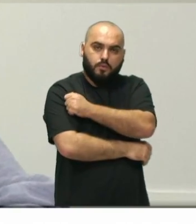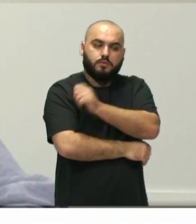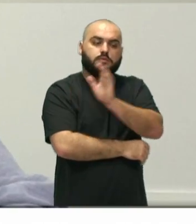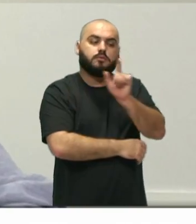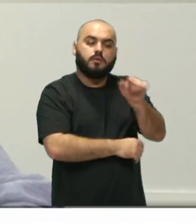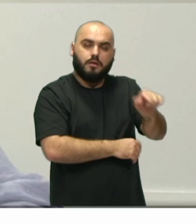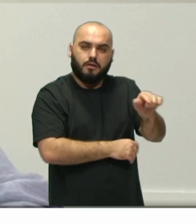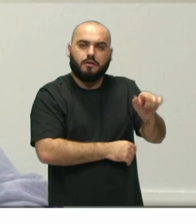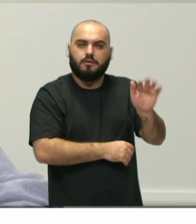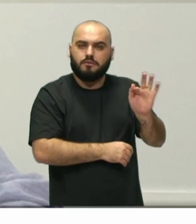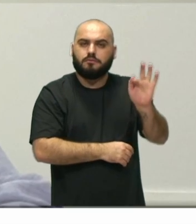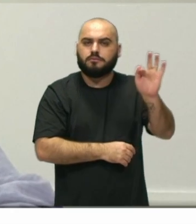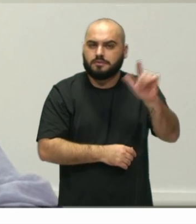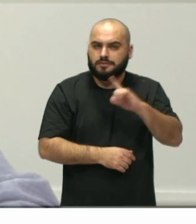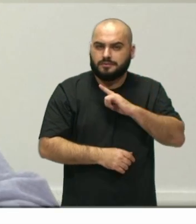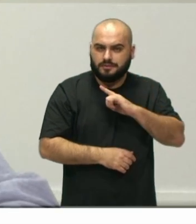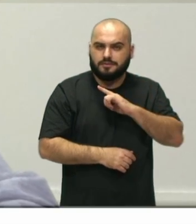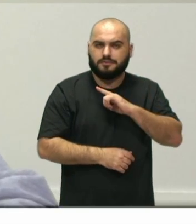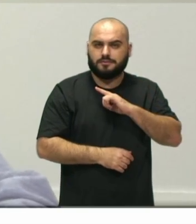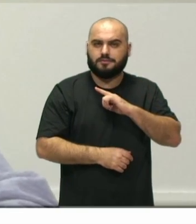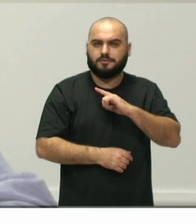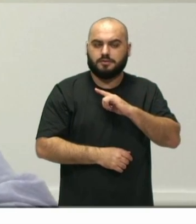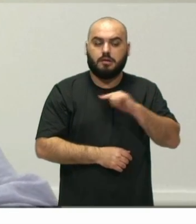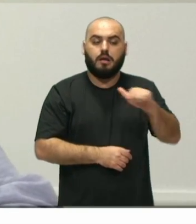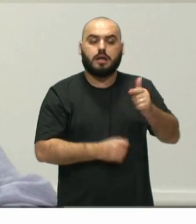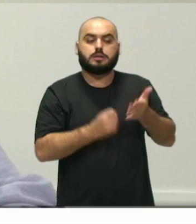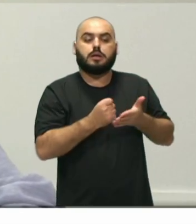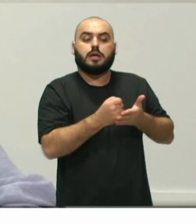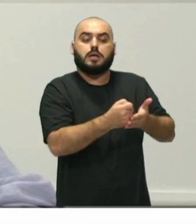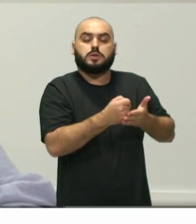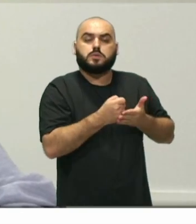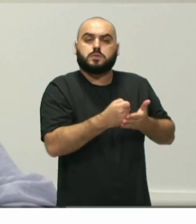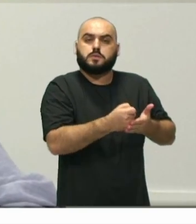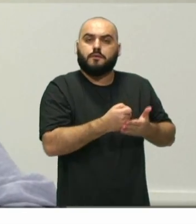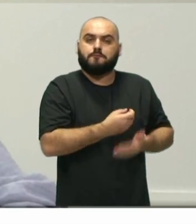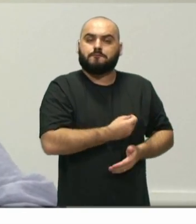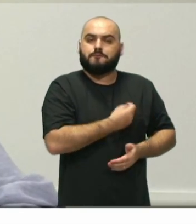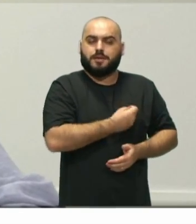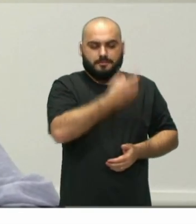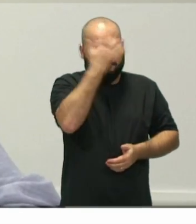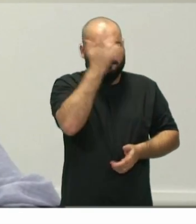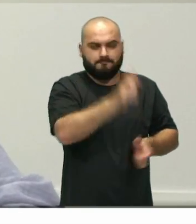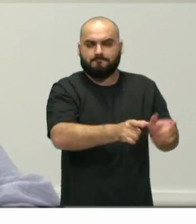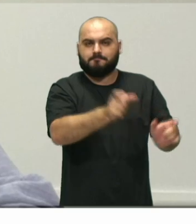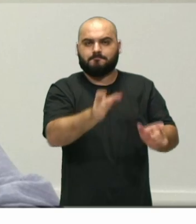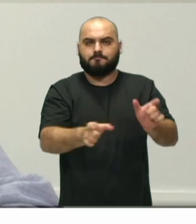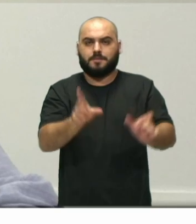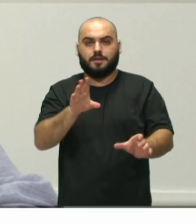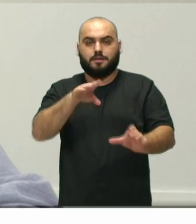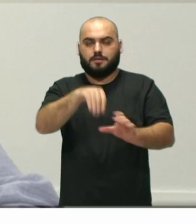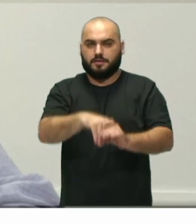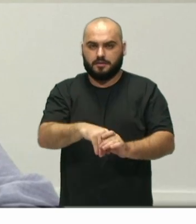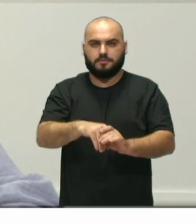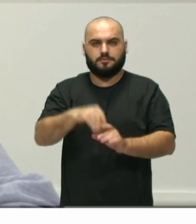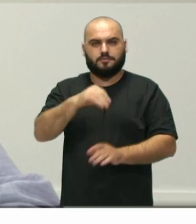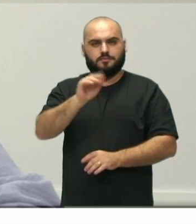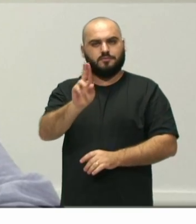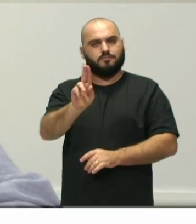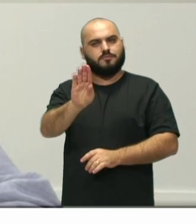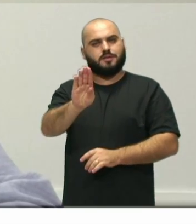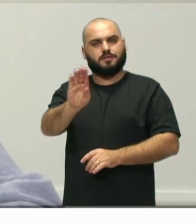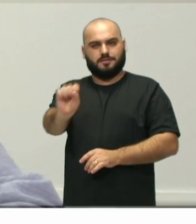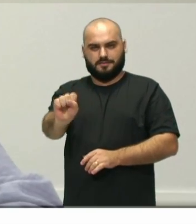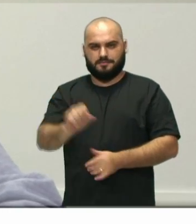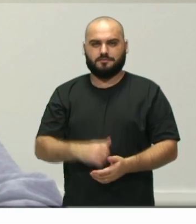né? Além de toda a questão do estudo, eles estão contribuindo com a vida das pessoas lá nas unidades de saúde. Então, sem